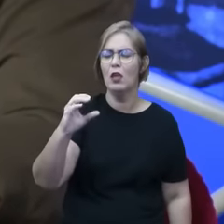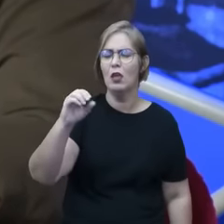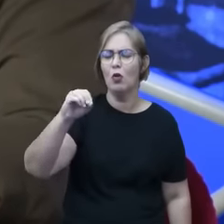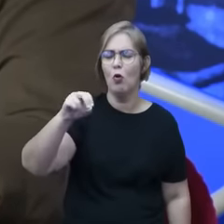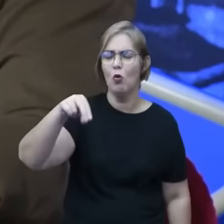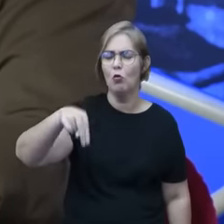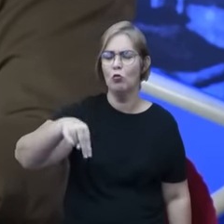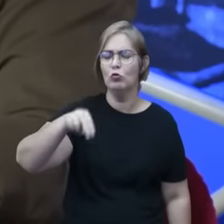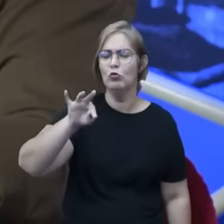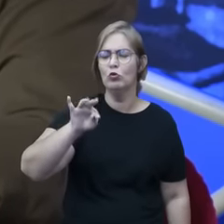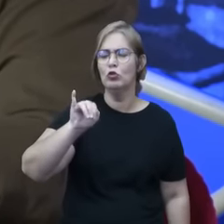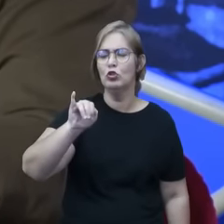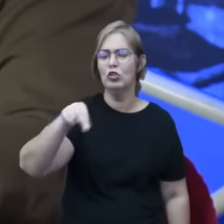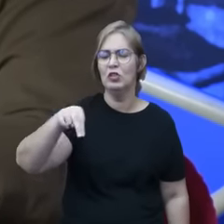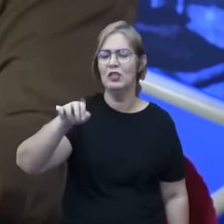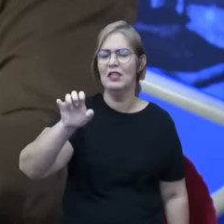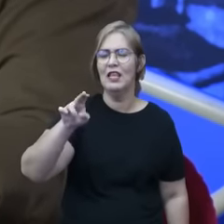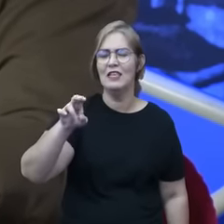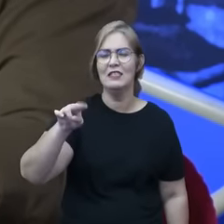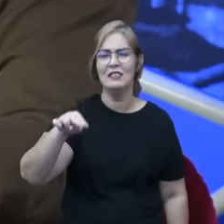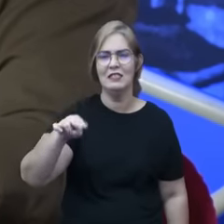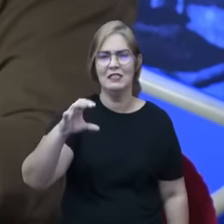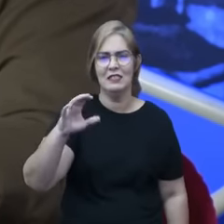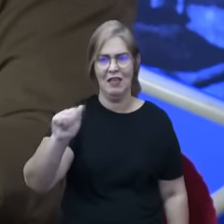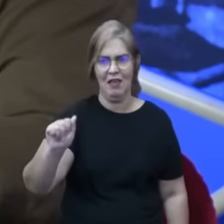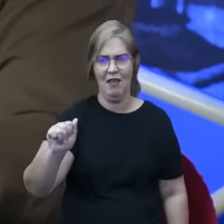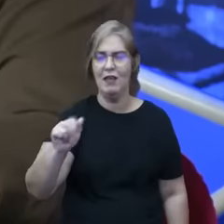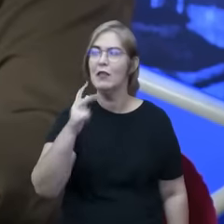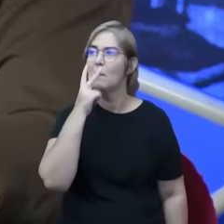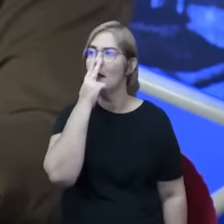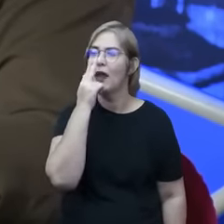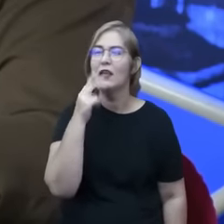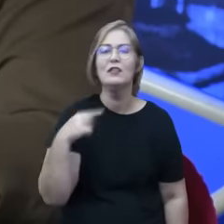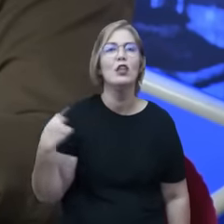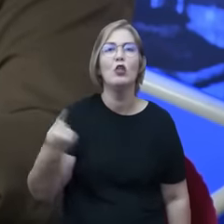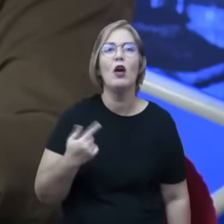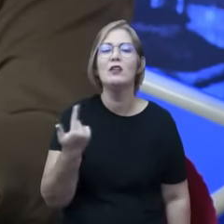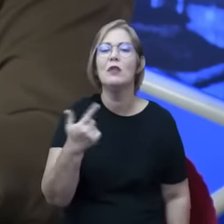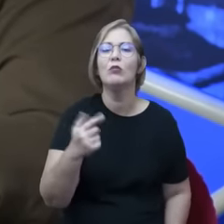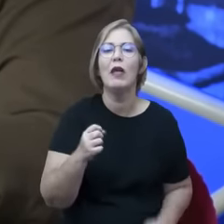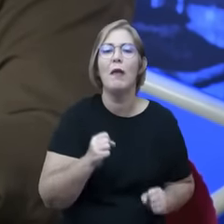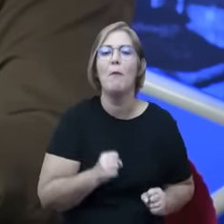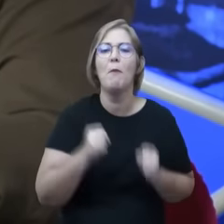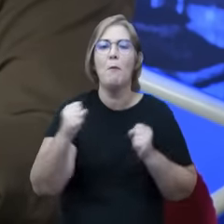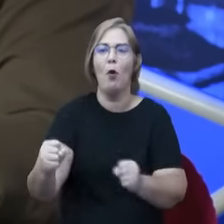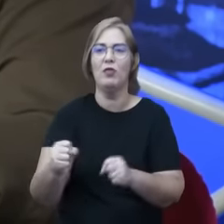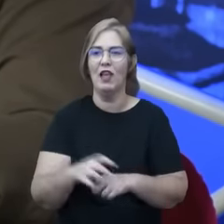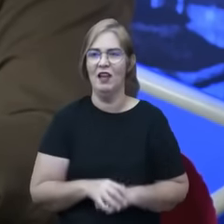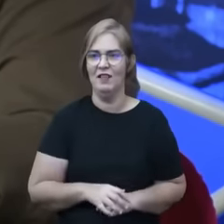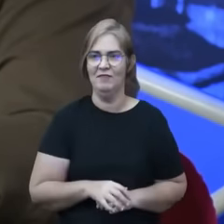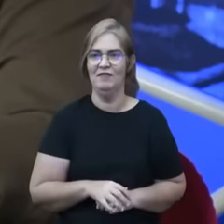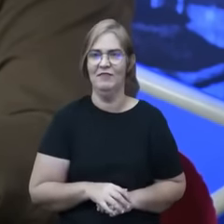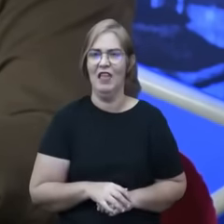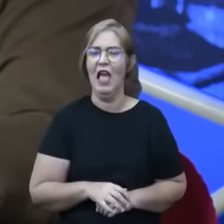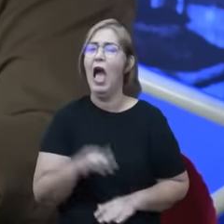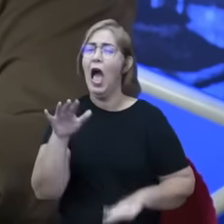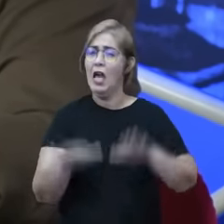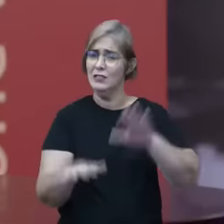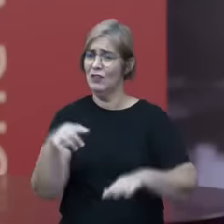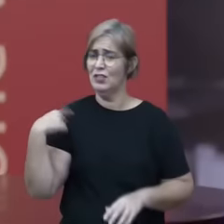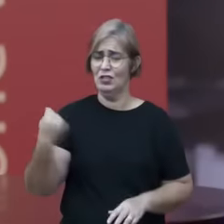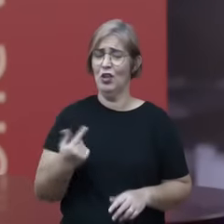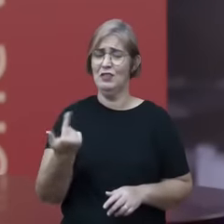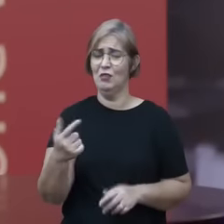acracia. Cratos é poder. Acracia é ausência de poder. Ou seja, é quando eu não tenho domínio sobre mim, mas não é só o domínio que eu